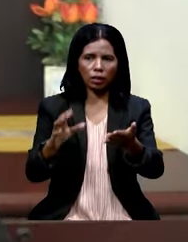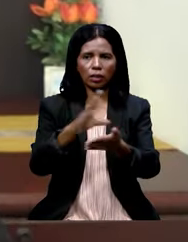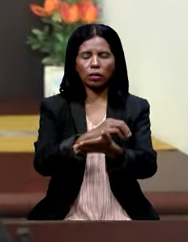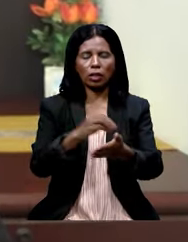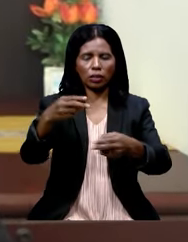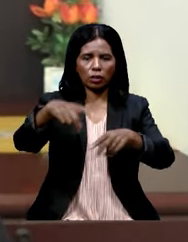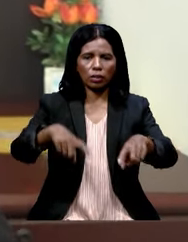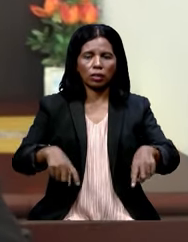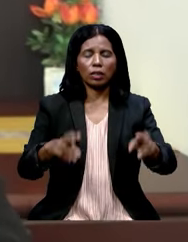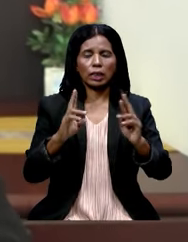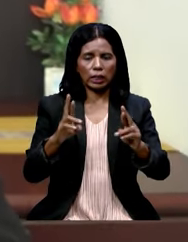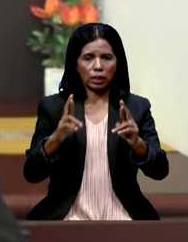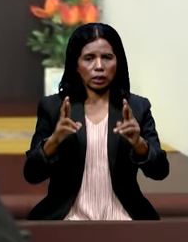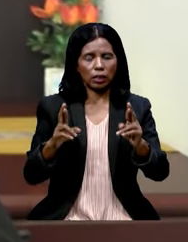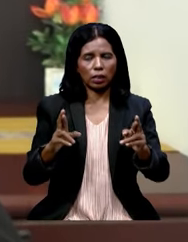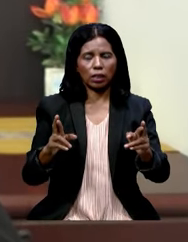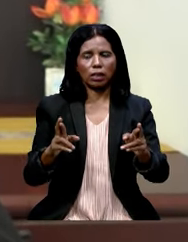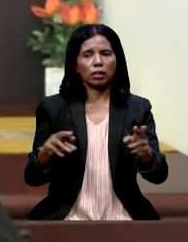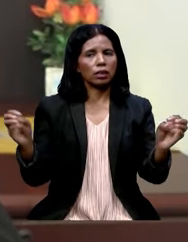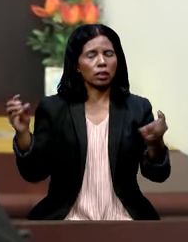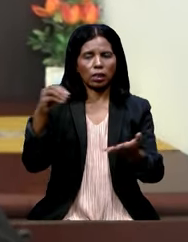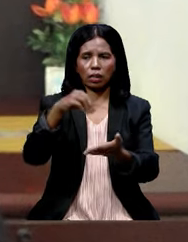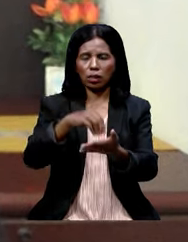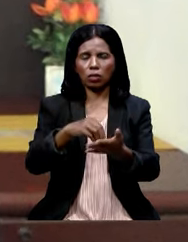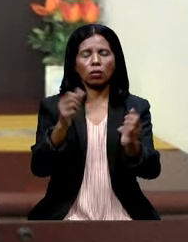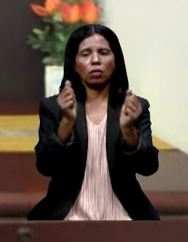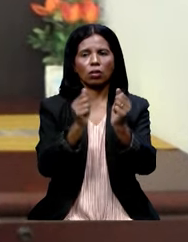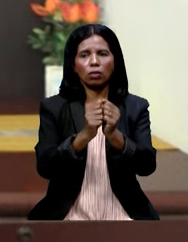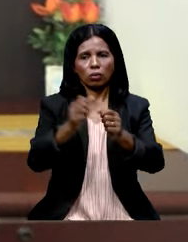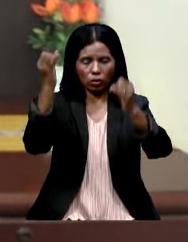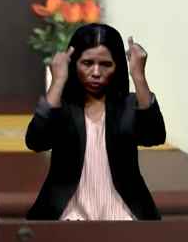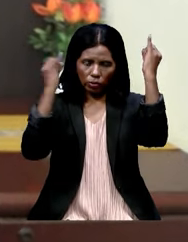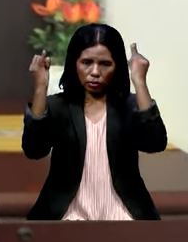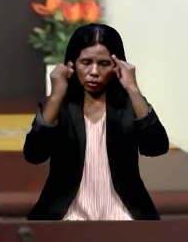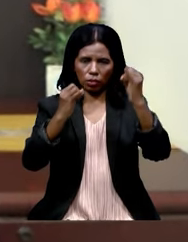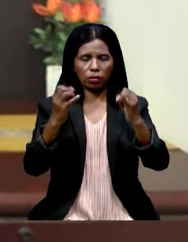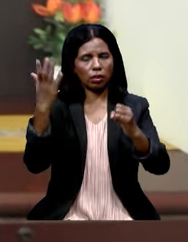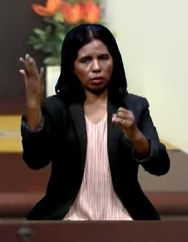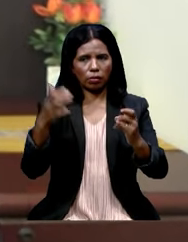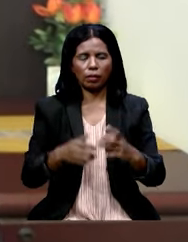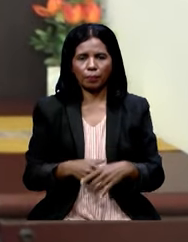ou congelador lá, Nebê, maka, se relatar o Nia, informação ruma e a Nabá.